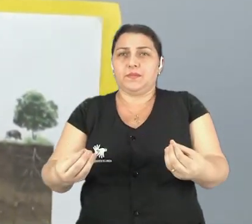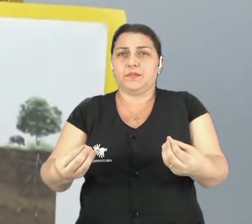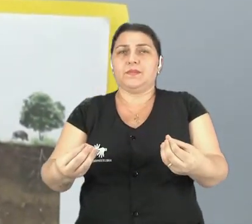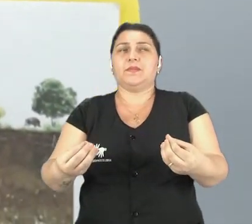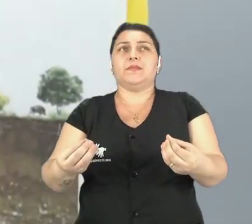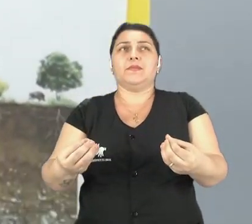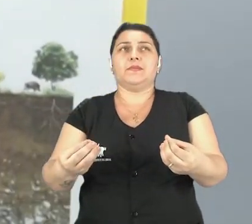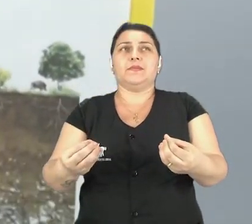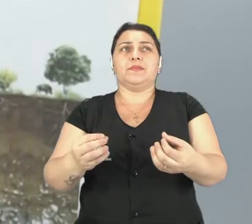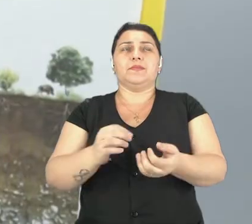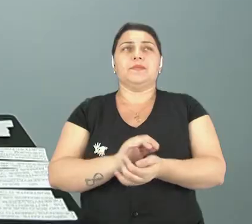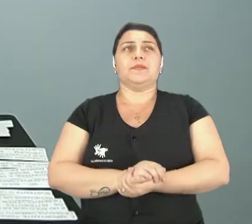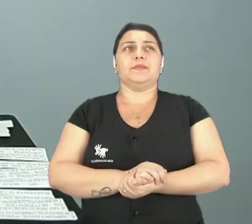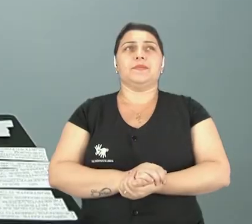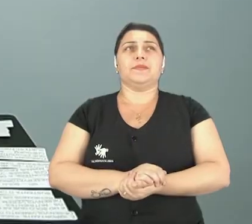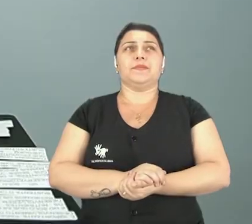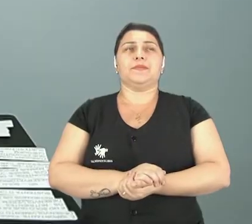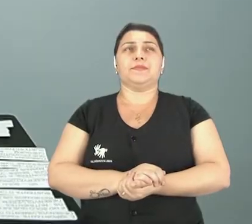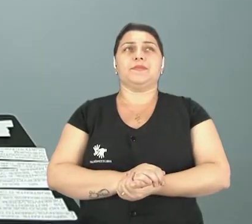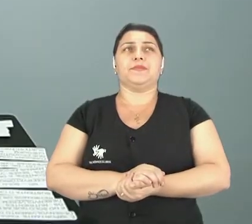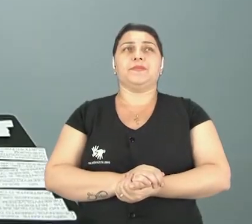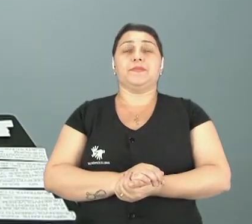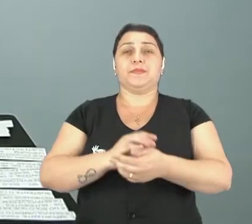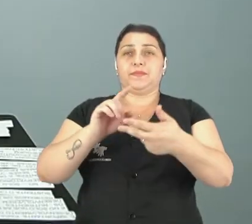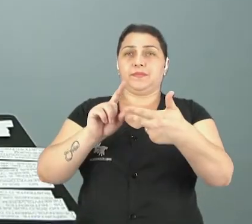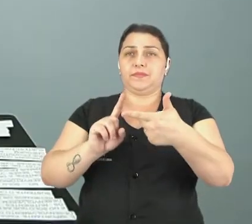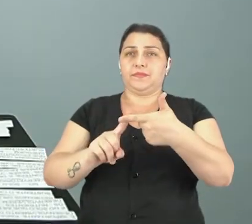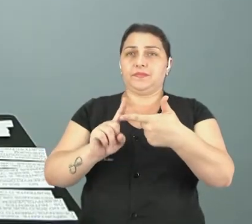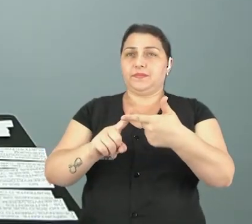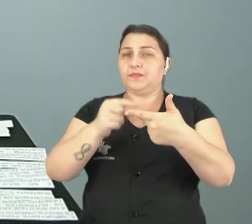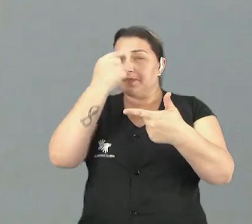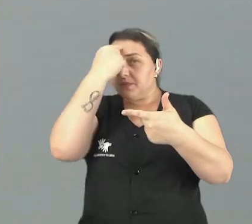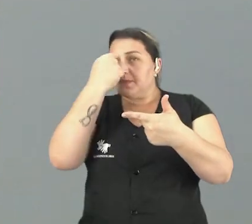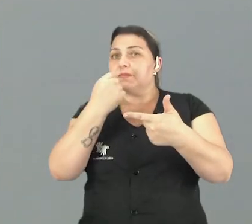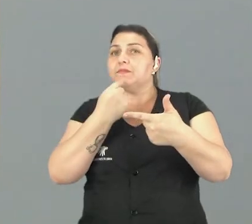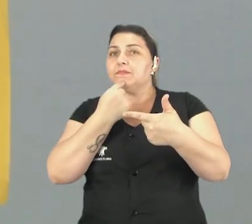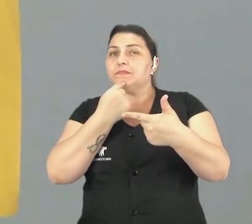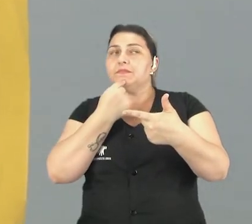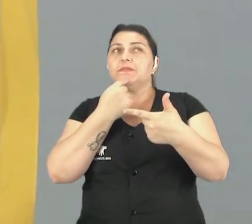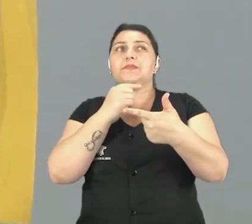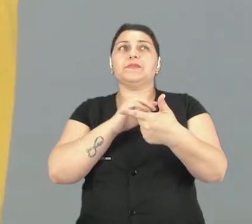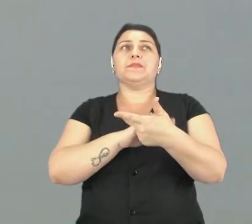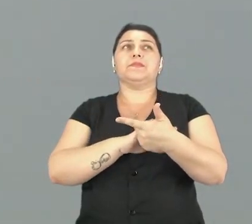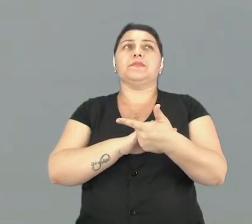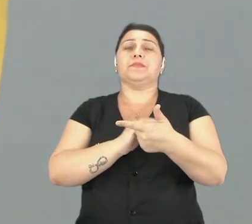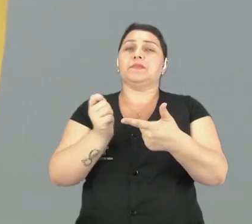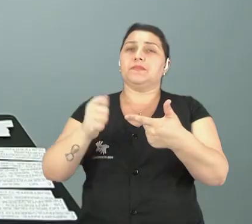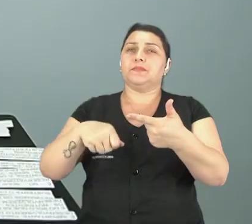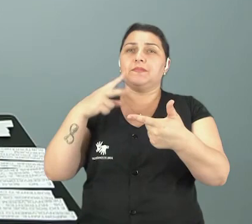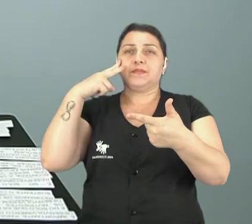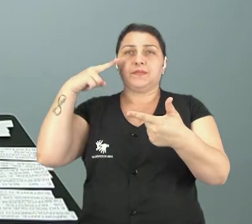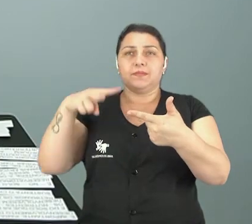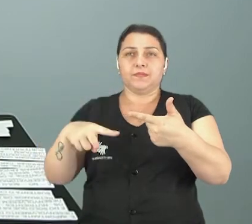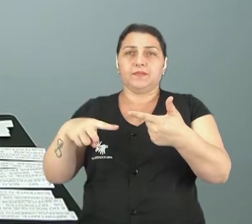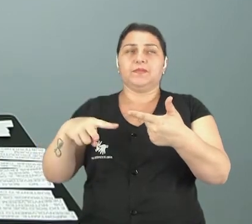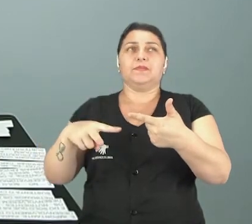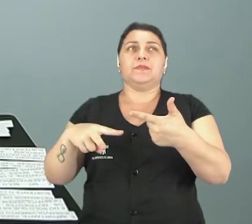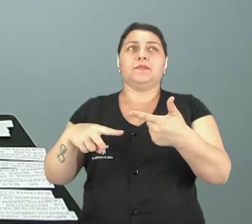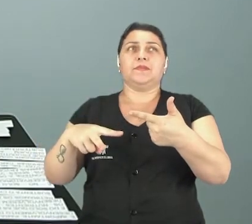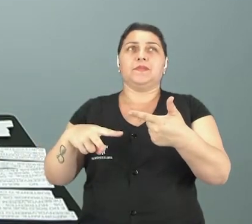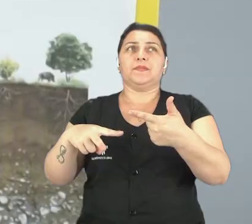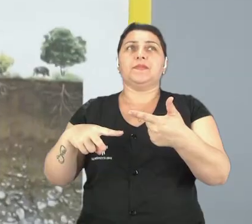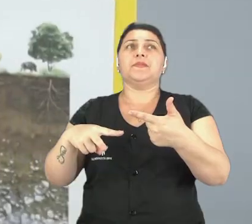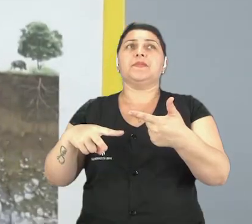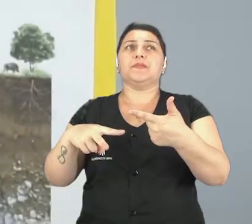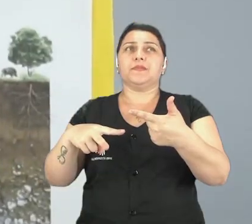fragmentando. Então, vamos olhar aqui agora na segunda imagem. Na segunda imagem é possível observar, olha, que ela já